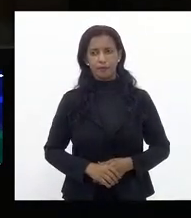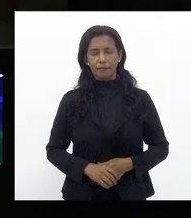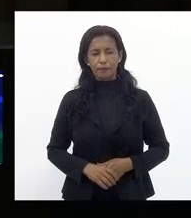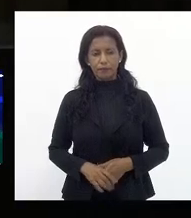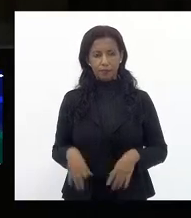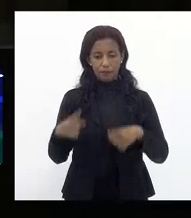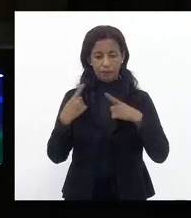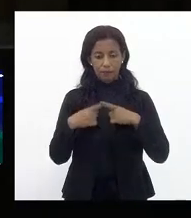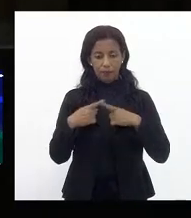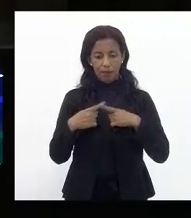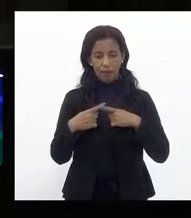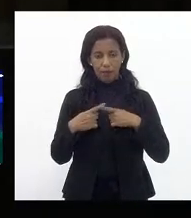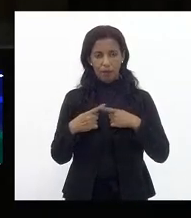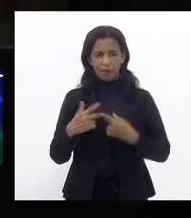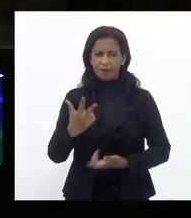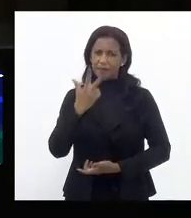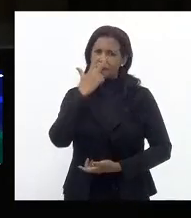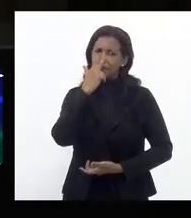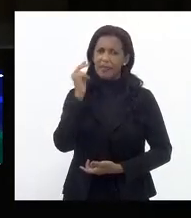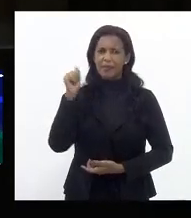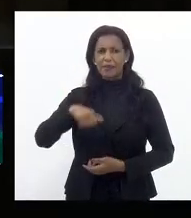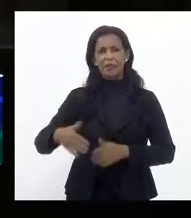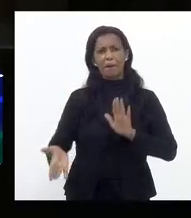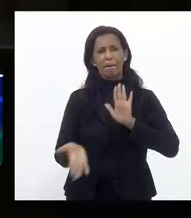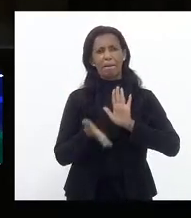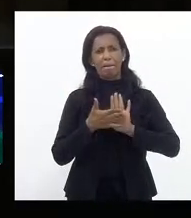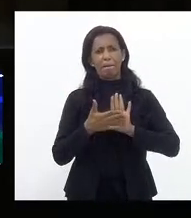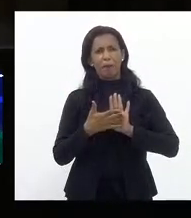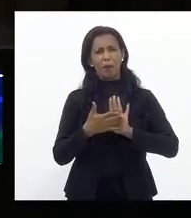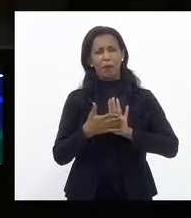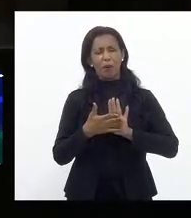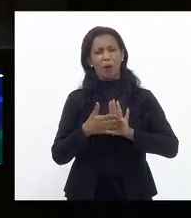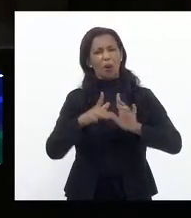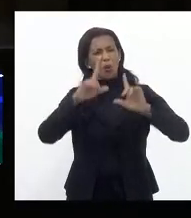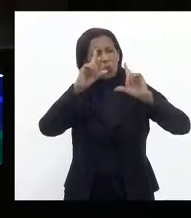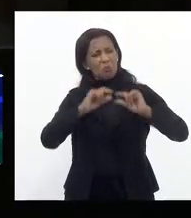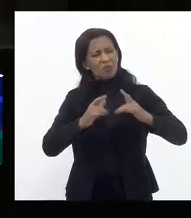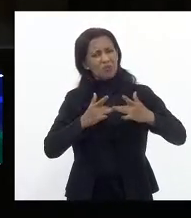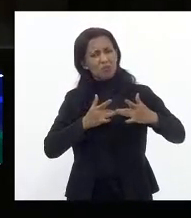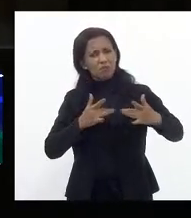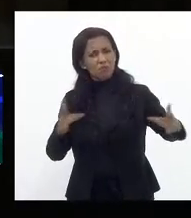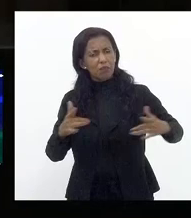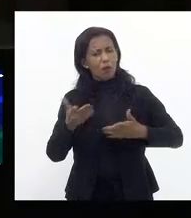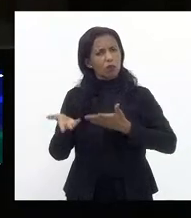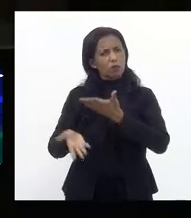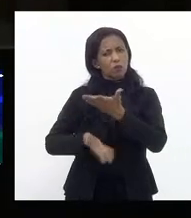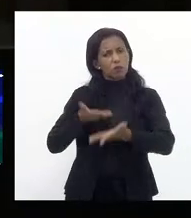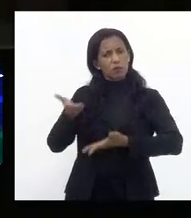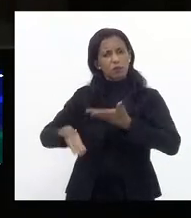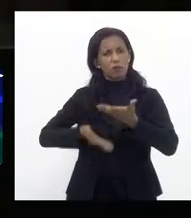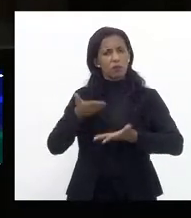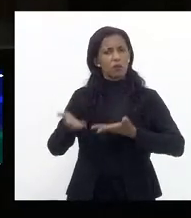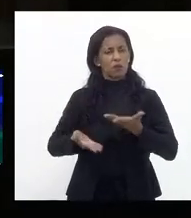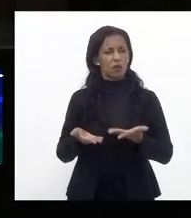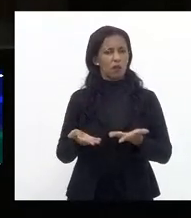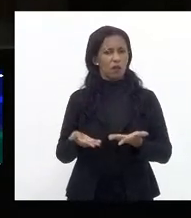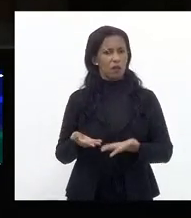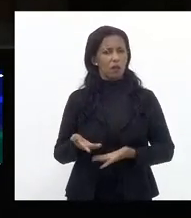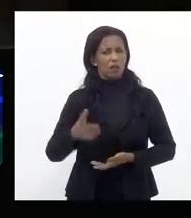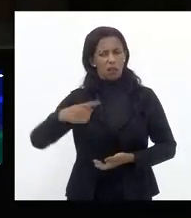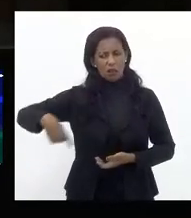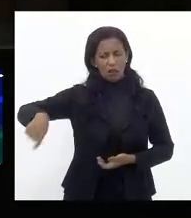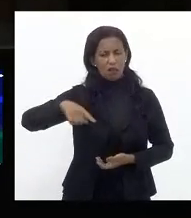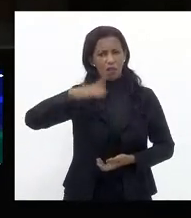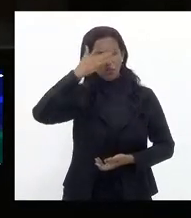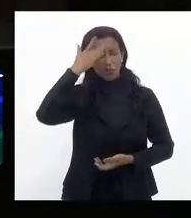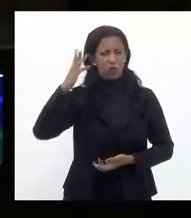porque falece nessa proposta o mínimo de sensibilidade no tratamento devido daqueles que